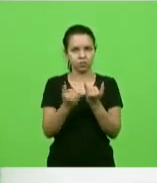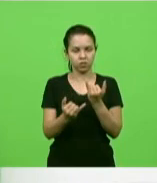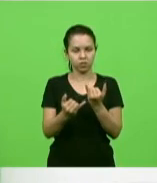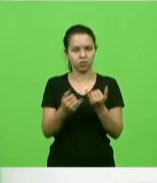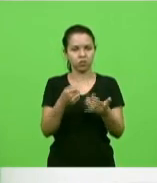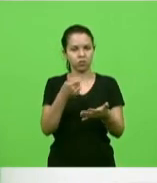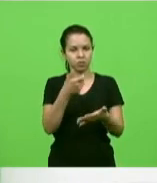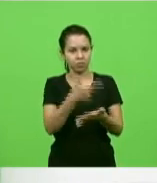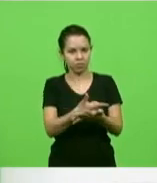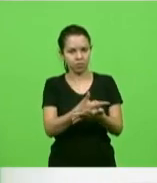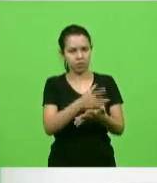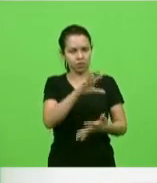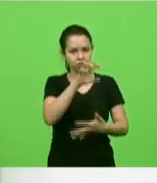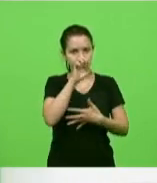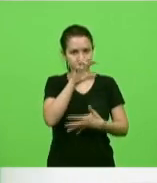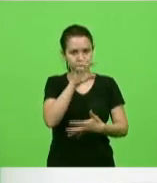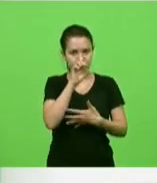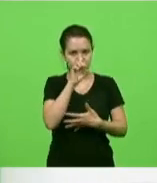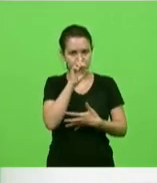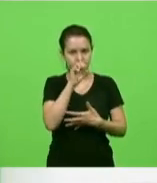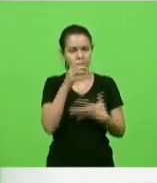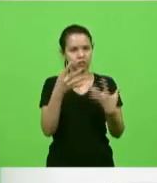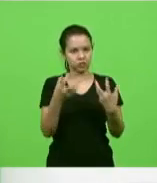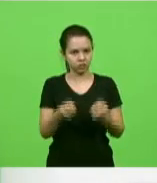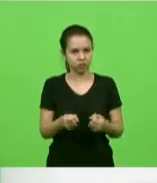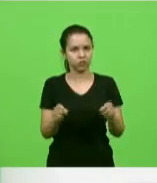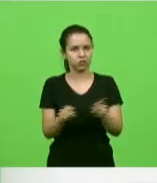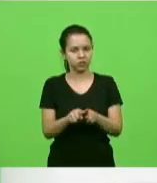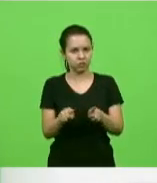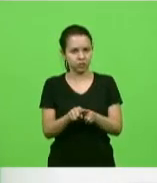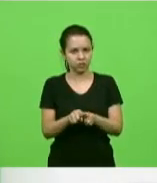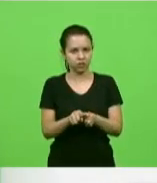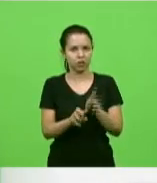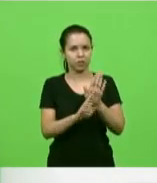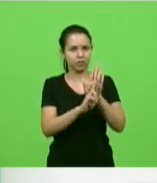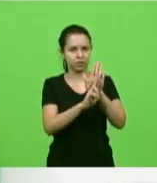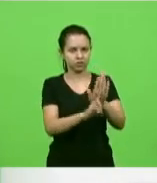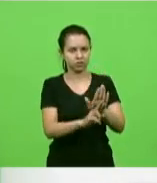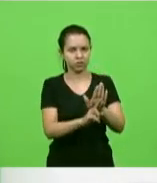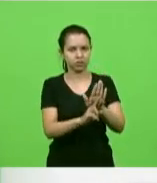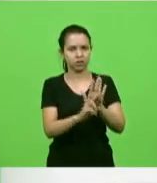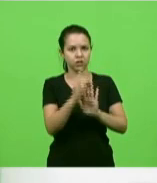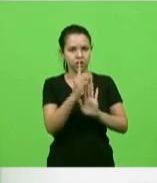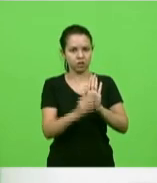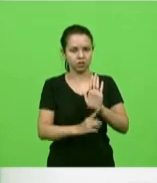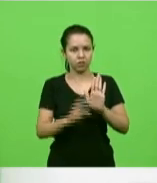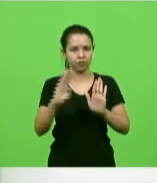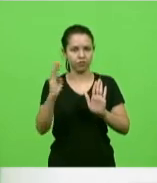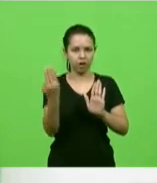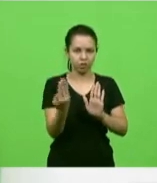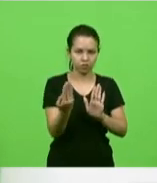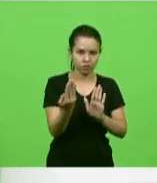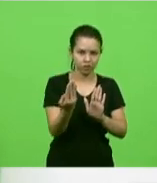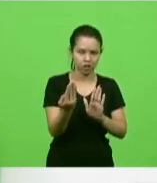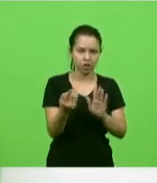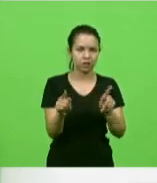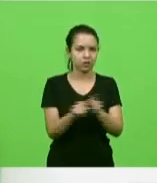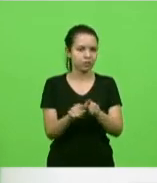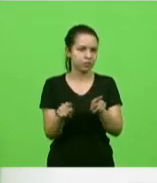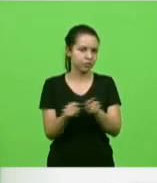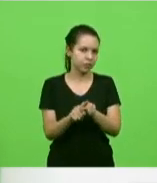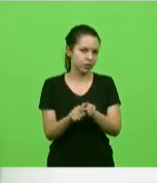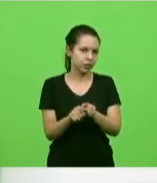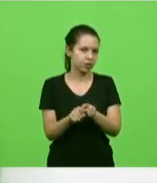dos respiradores, recebe também a representação da declaração falsa, não